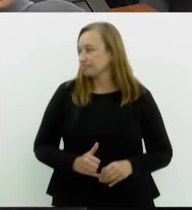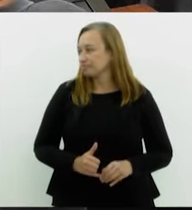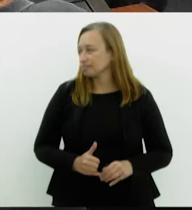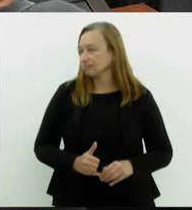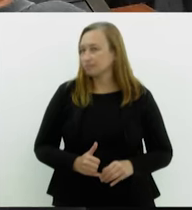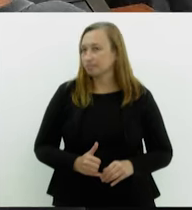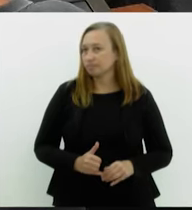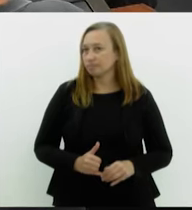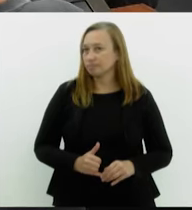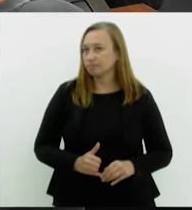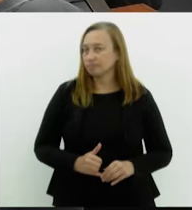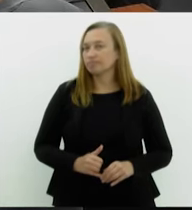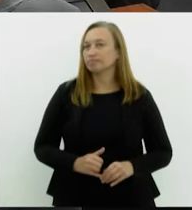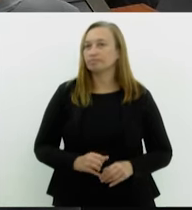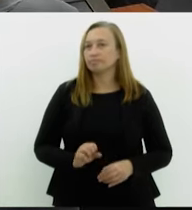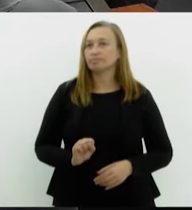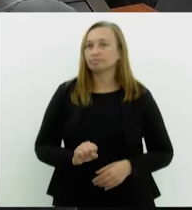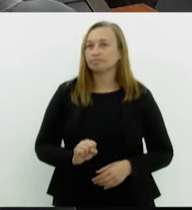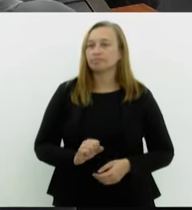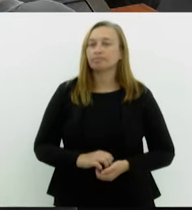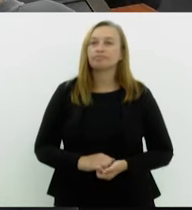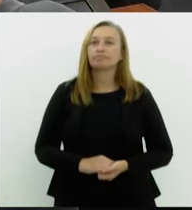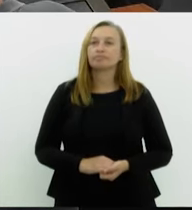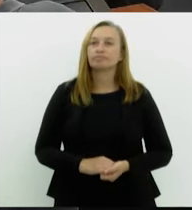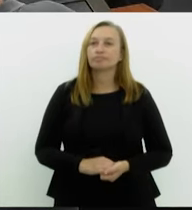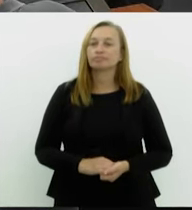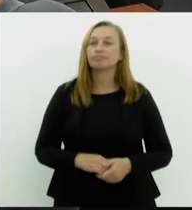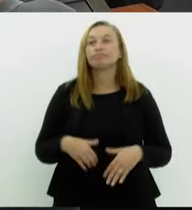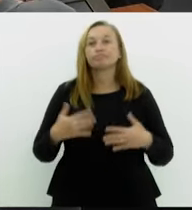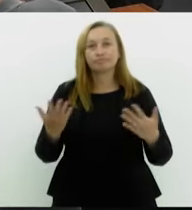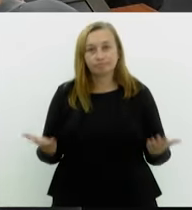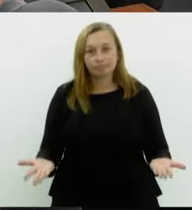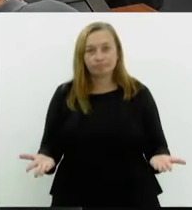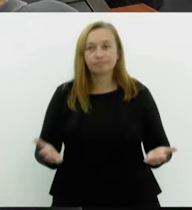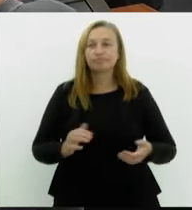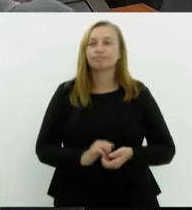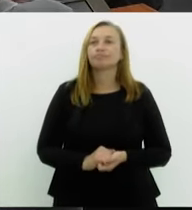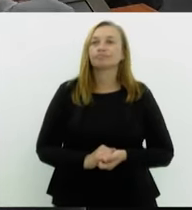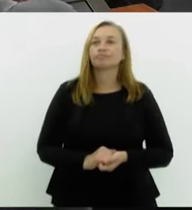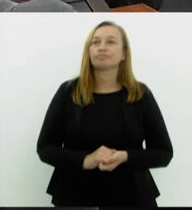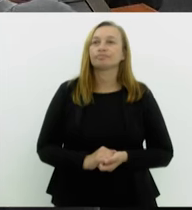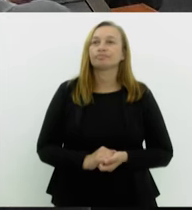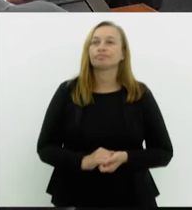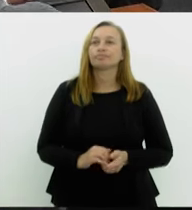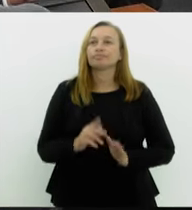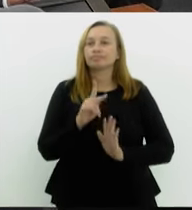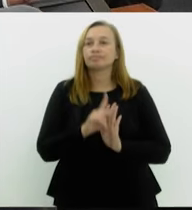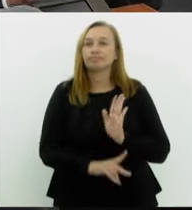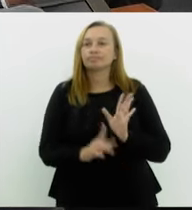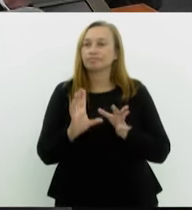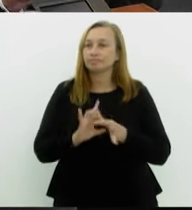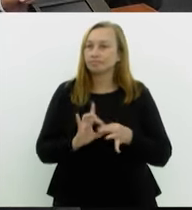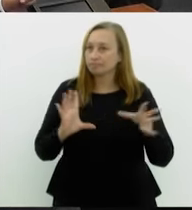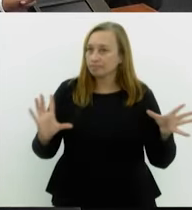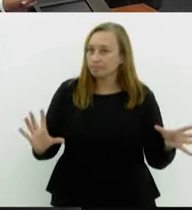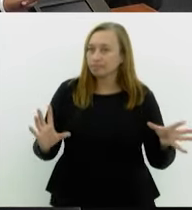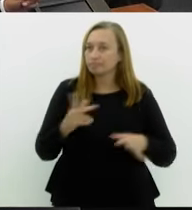Não tá, agora funcionou. Então, presidente democrático,